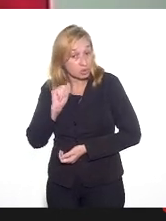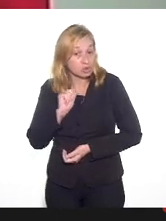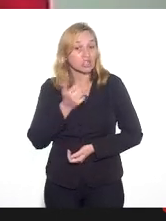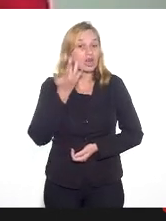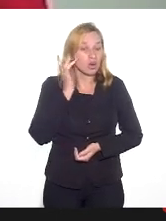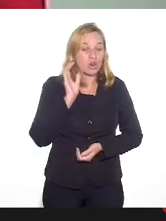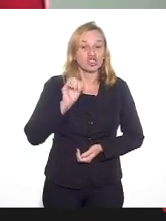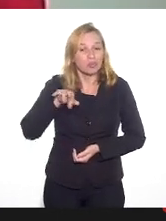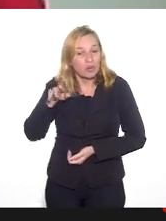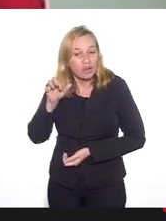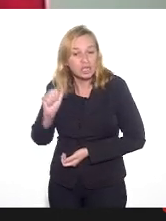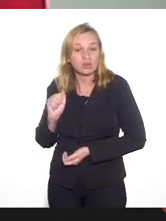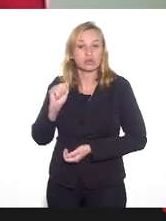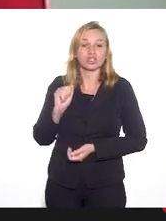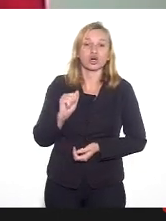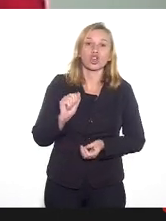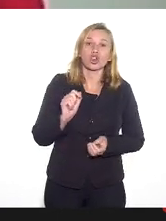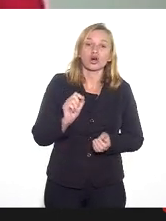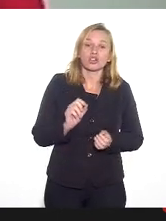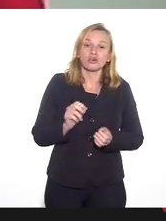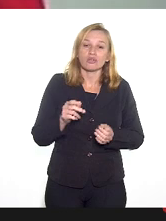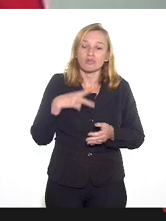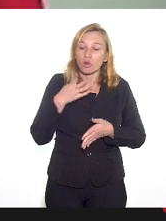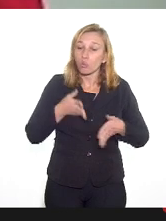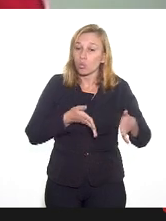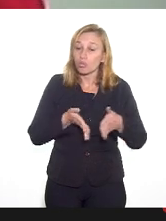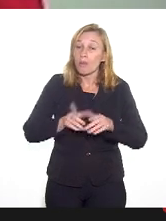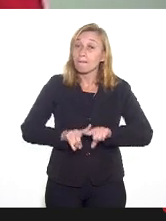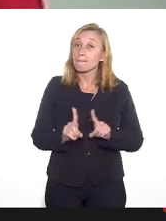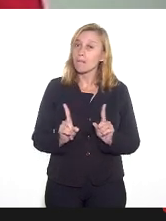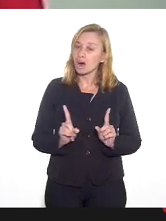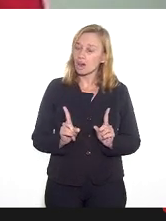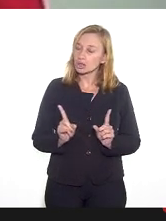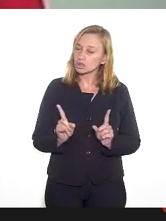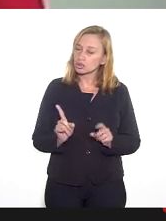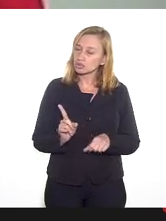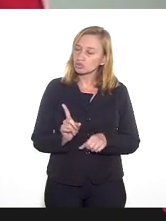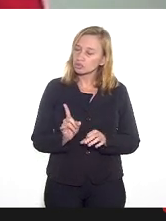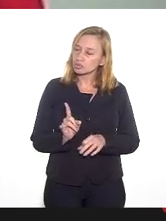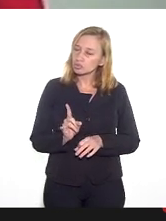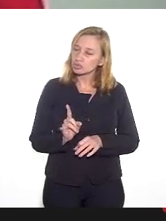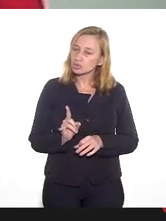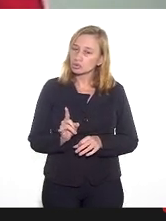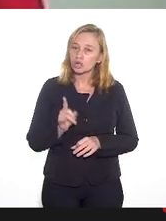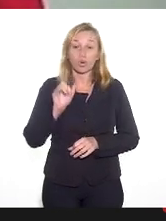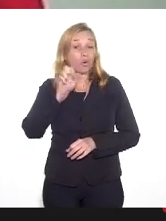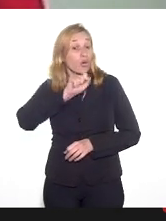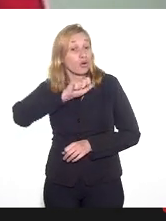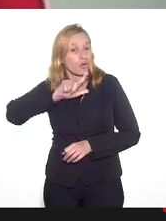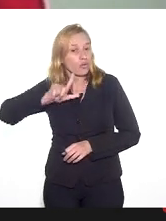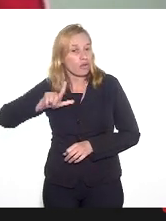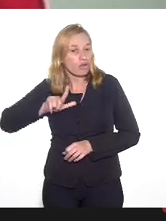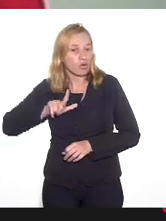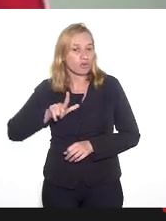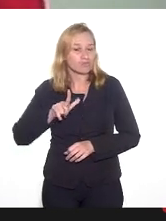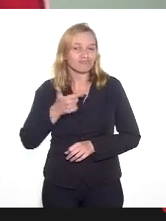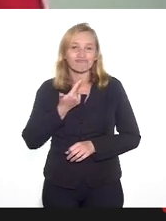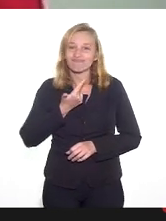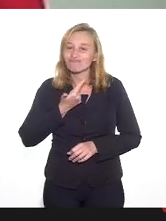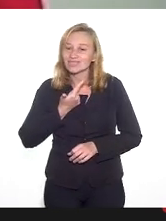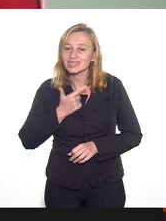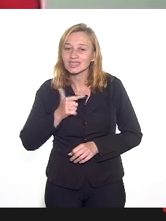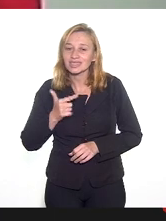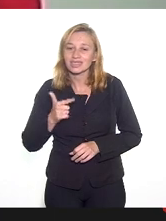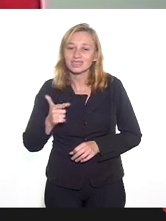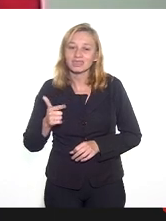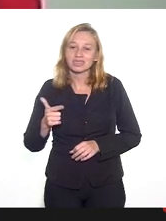a procuradoria colocou um caminho, mas, ao mesmo tempo, coronel Polito, a gente não tem, a bem